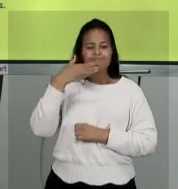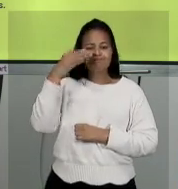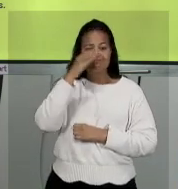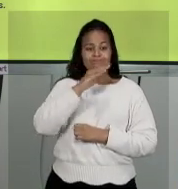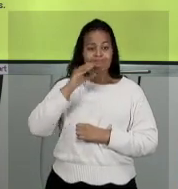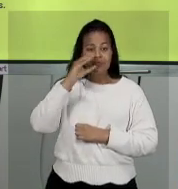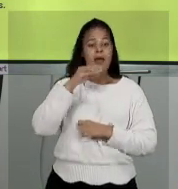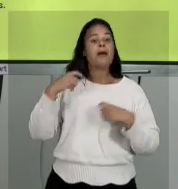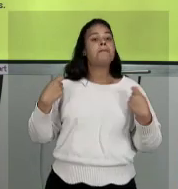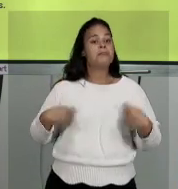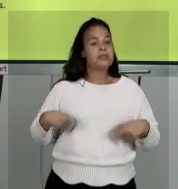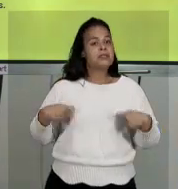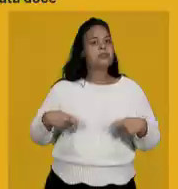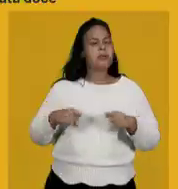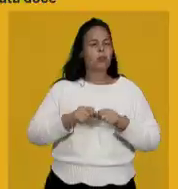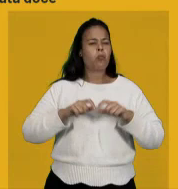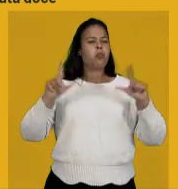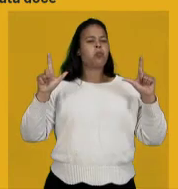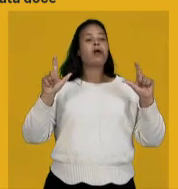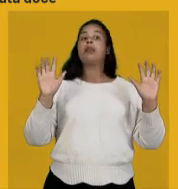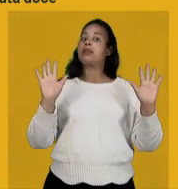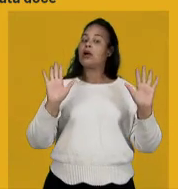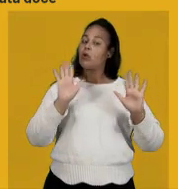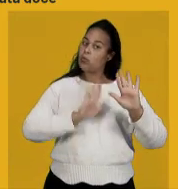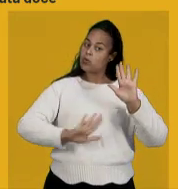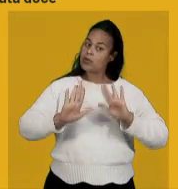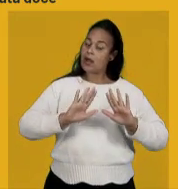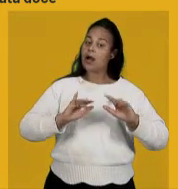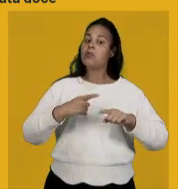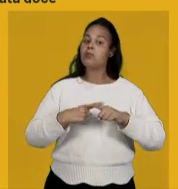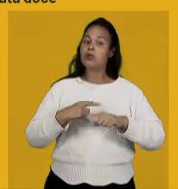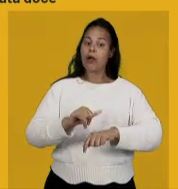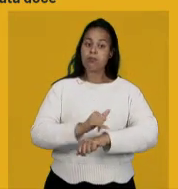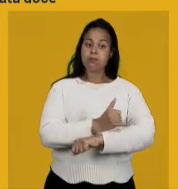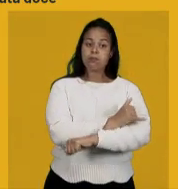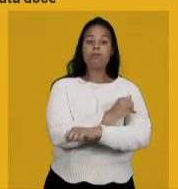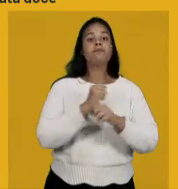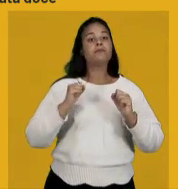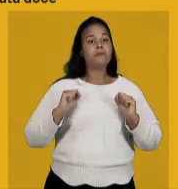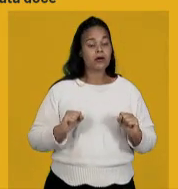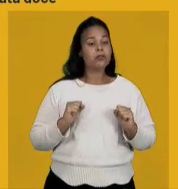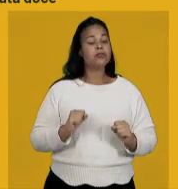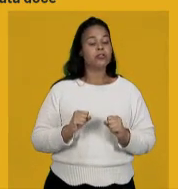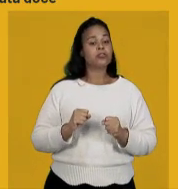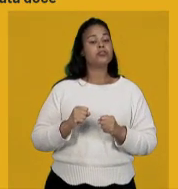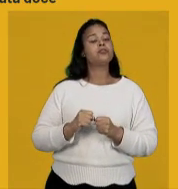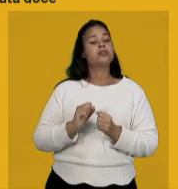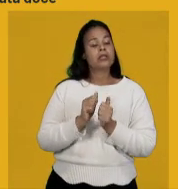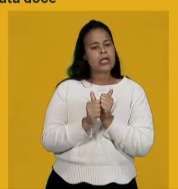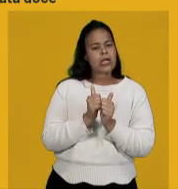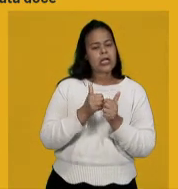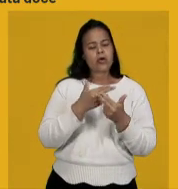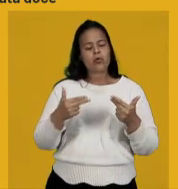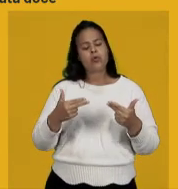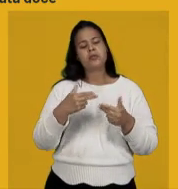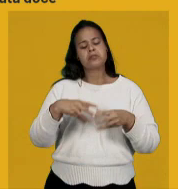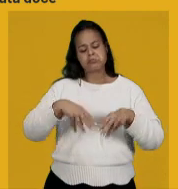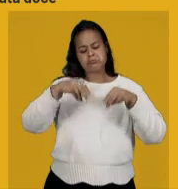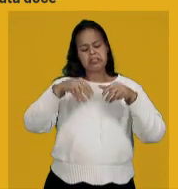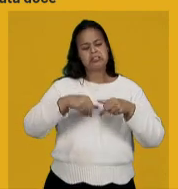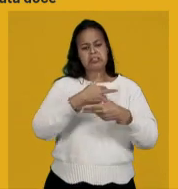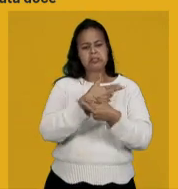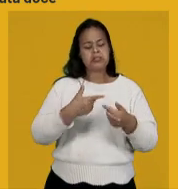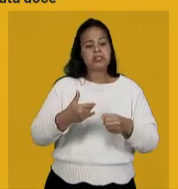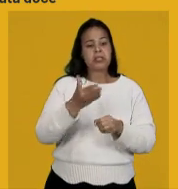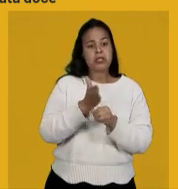precisa de carboidrato, mas não em excesso, porque senão a gente vai engordar. Como a aveia, o pão, o arroz, as farinhas integrais, a